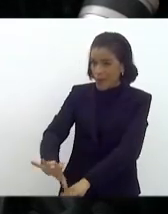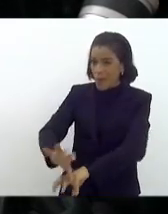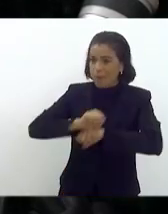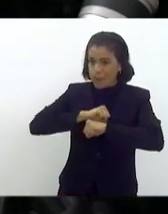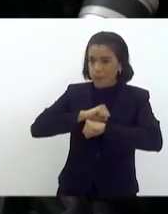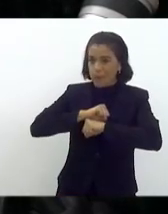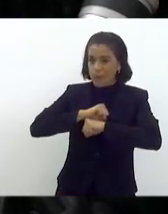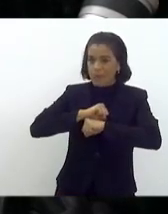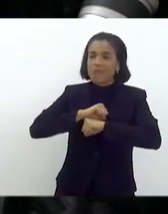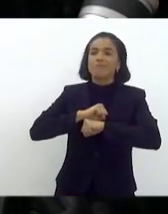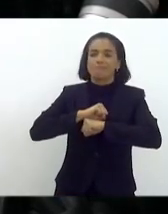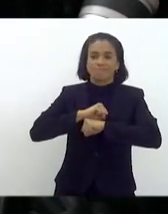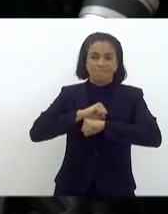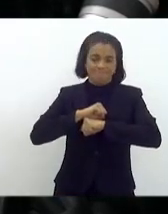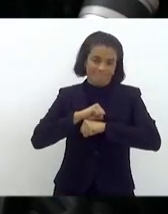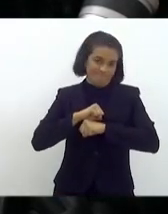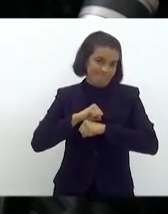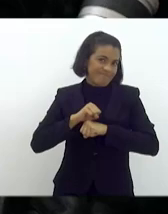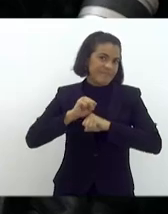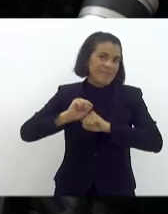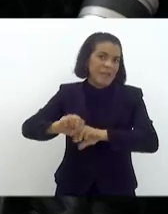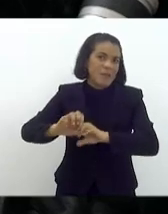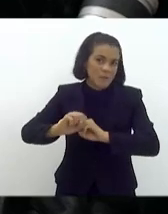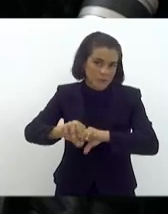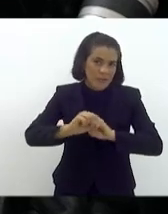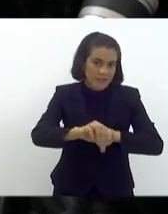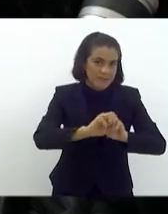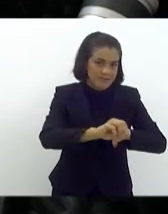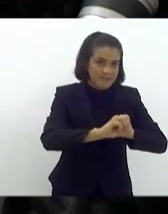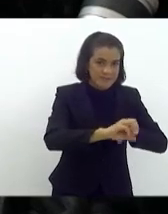na nossa cultura de educação